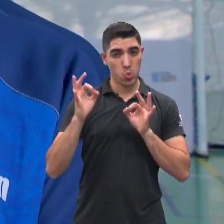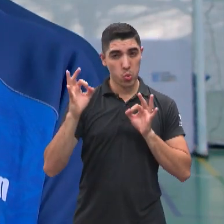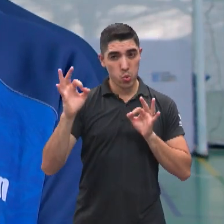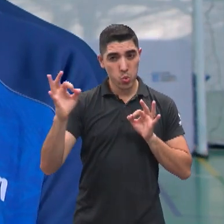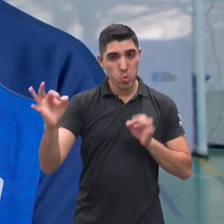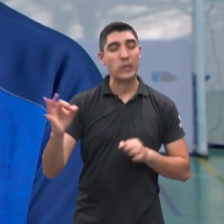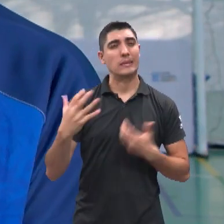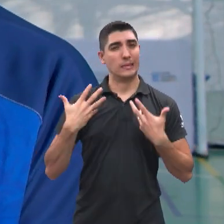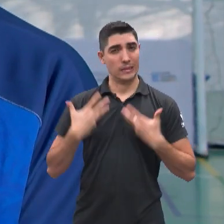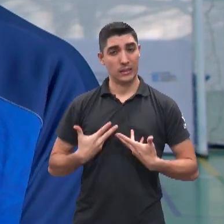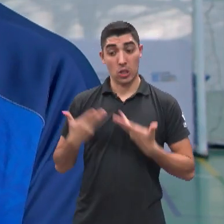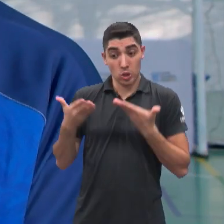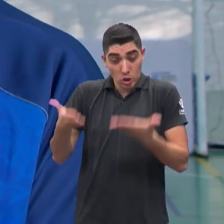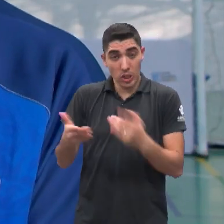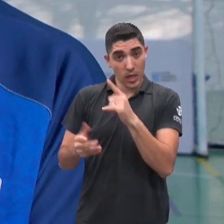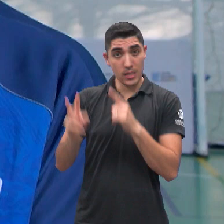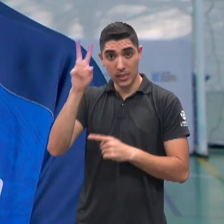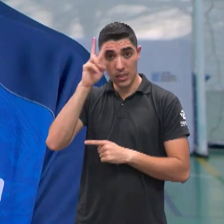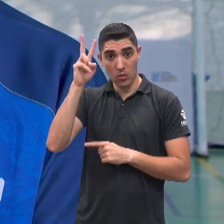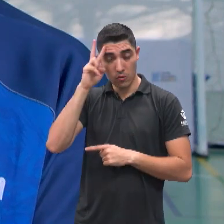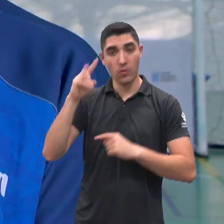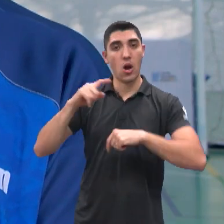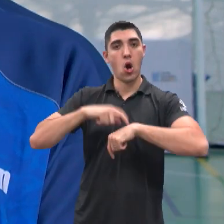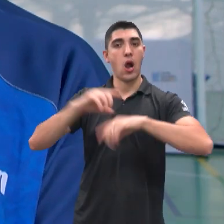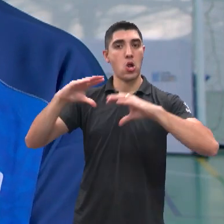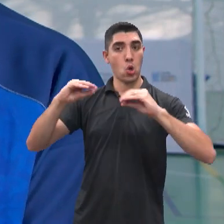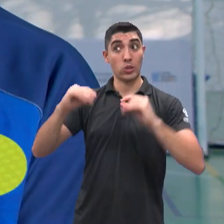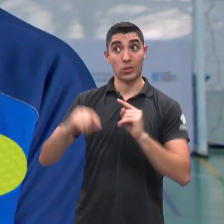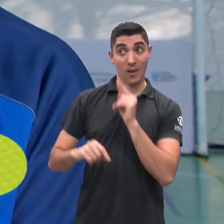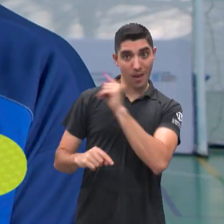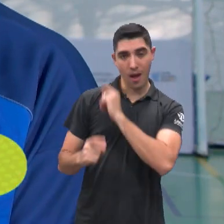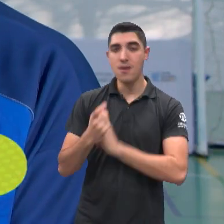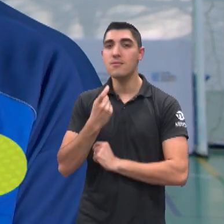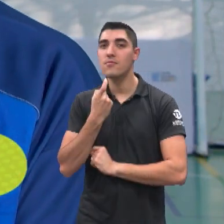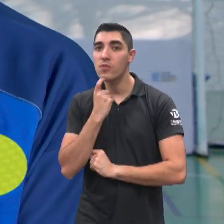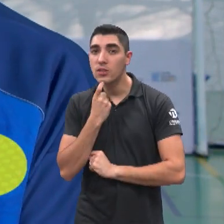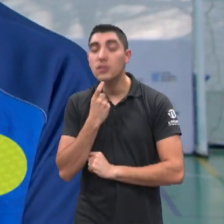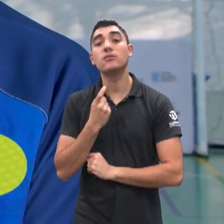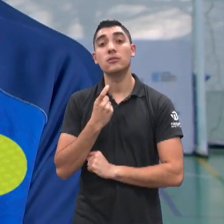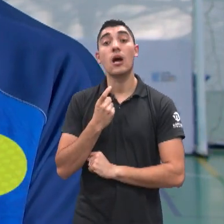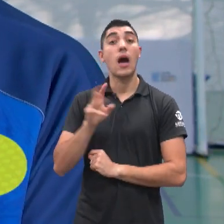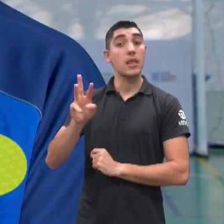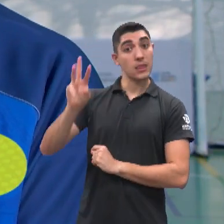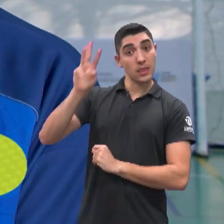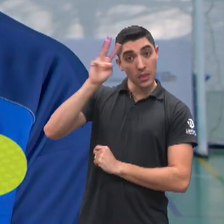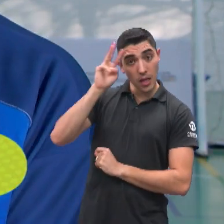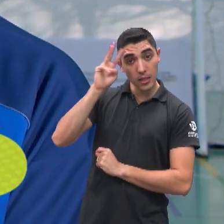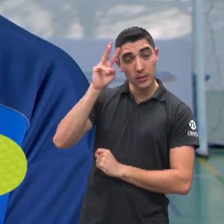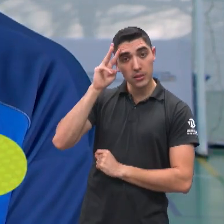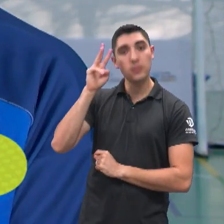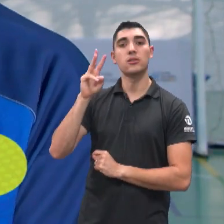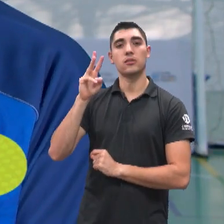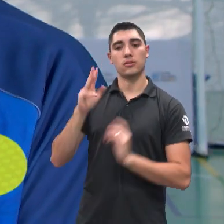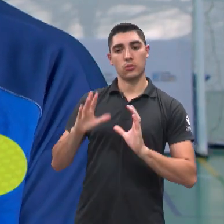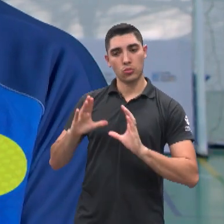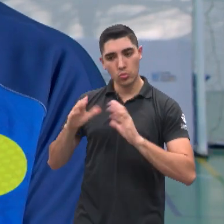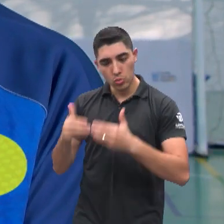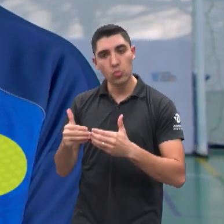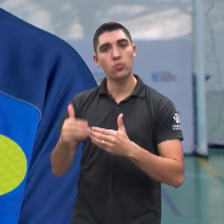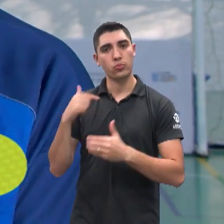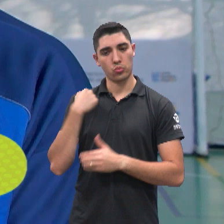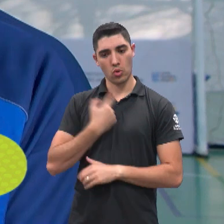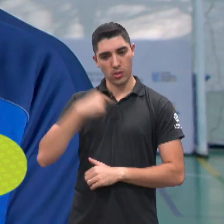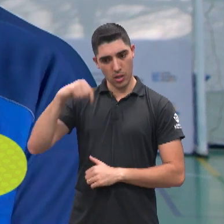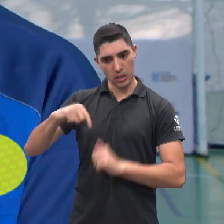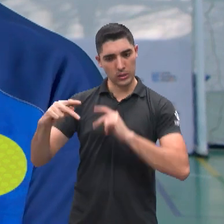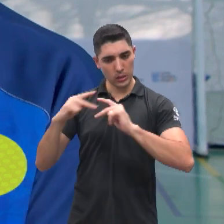na segunda-feira à noite do horário da Finlândia. Na terça-feira, nossa programação, junto com a equipe multidisciplinar aqui, está